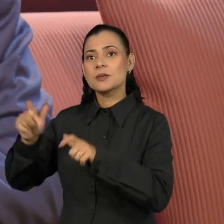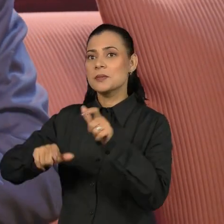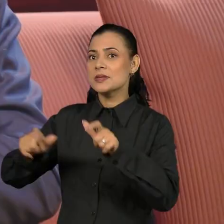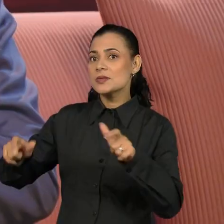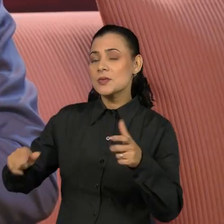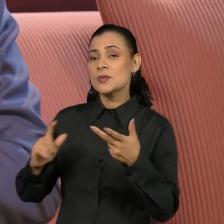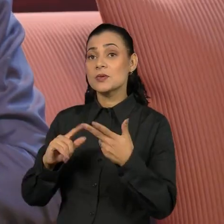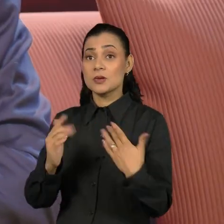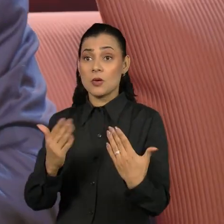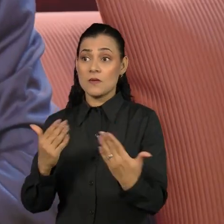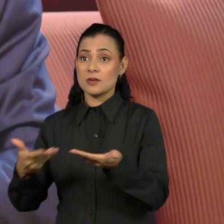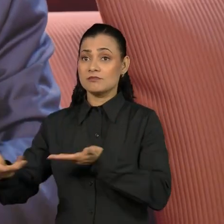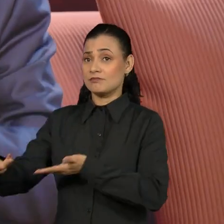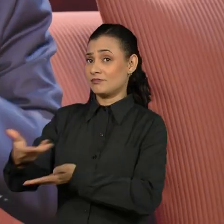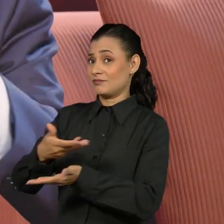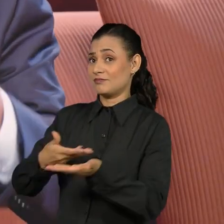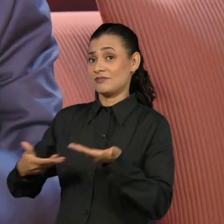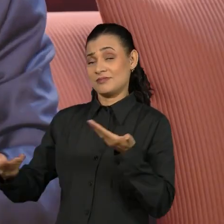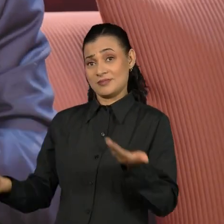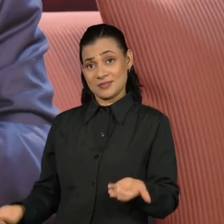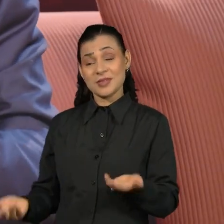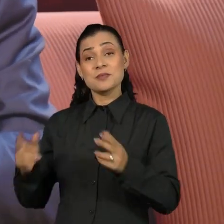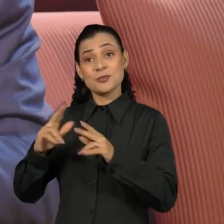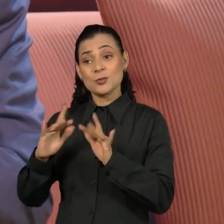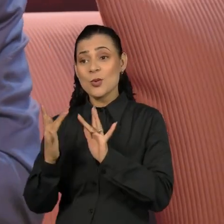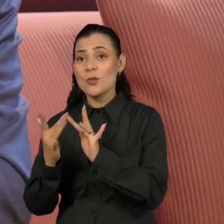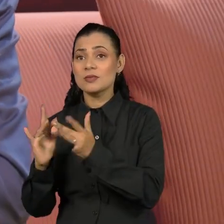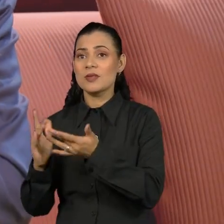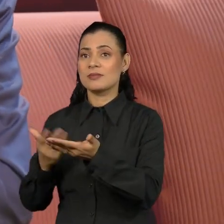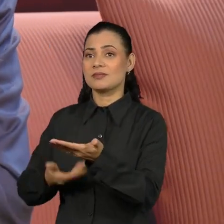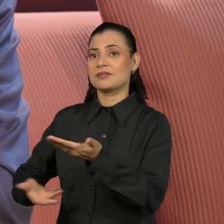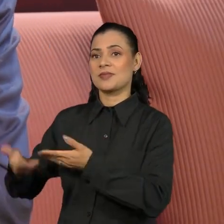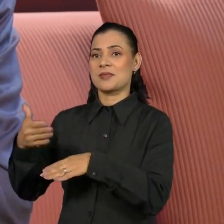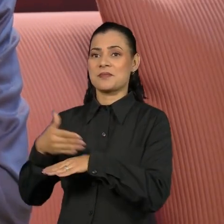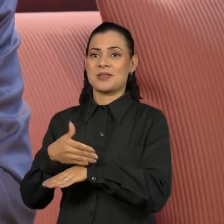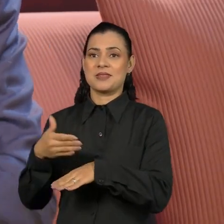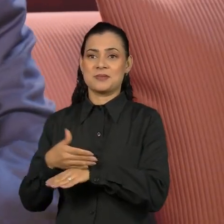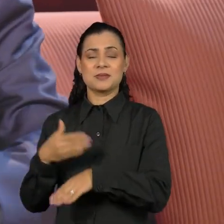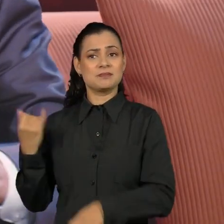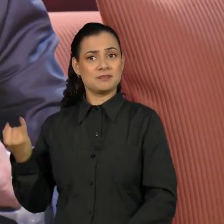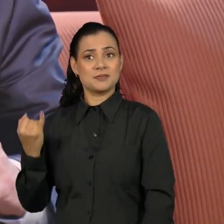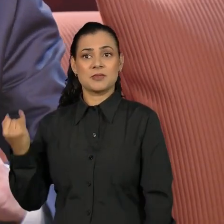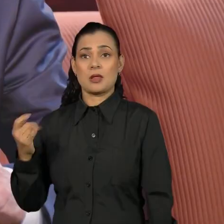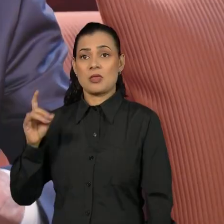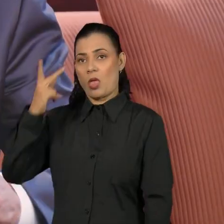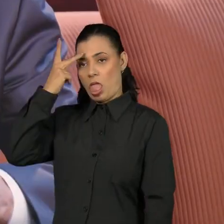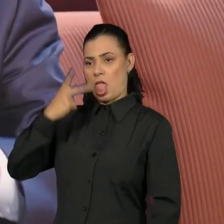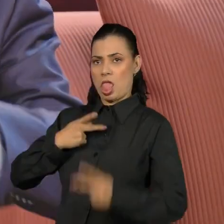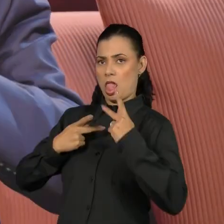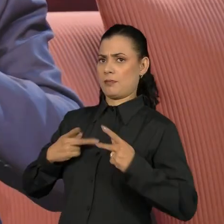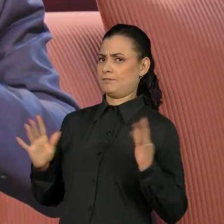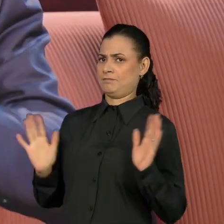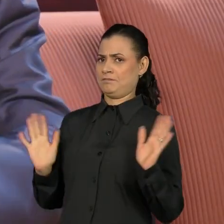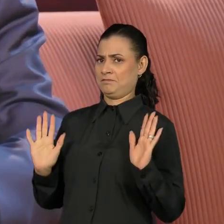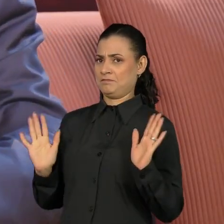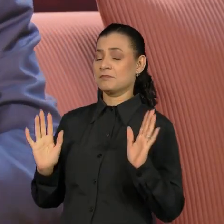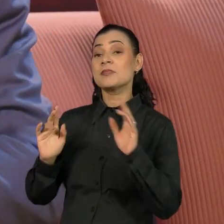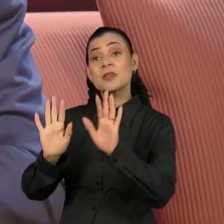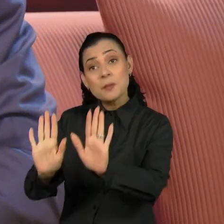pessoas, com pessoas. Então, a convivência e a participação, né? Não o egoísmo, mas